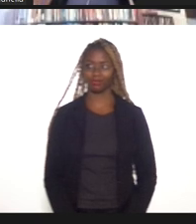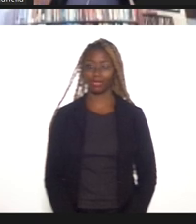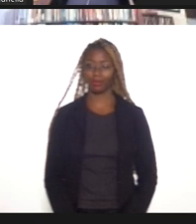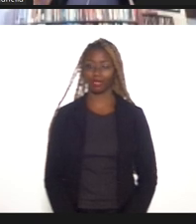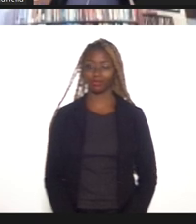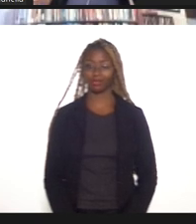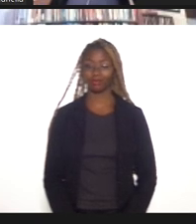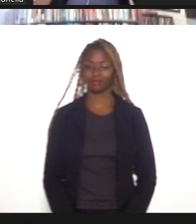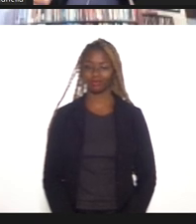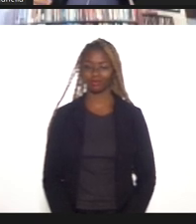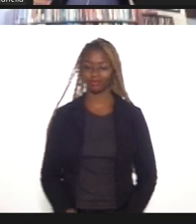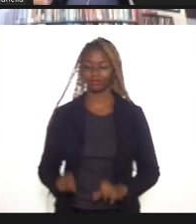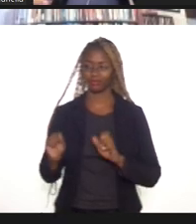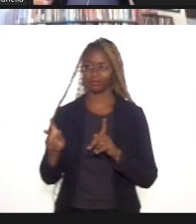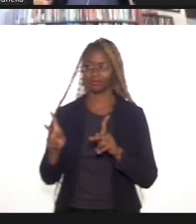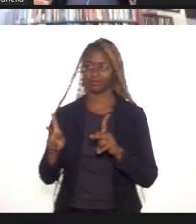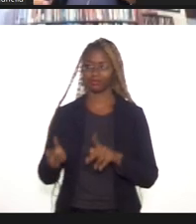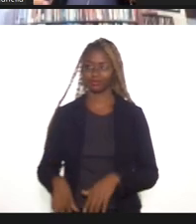Ok.